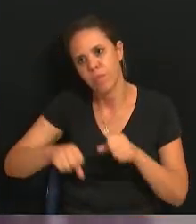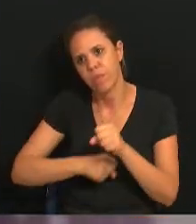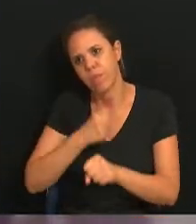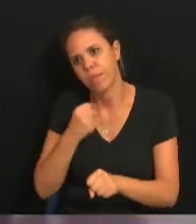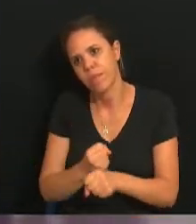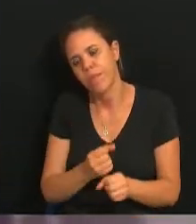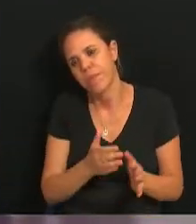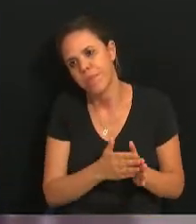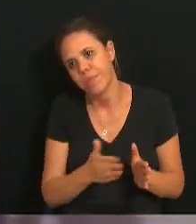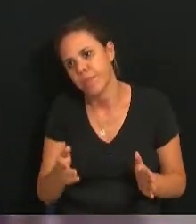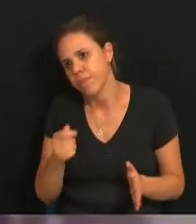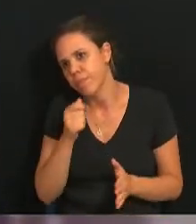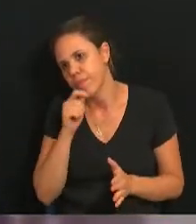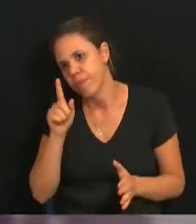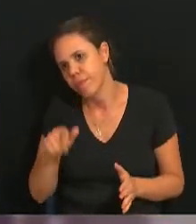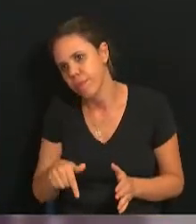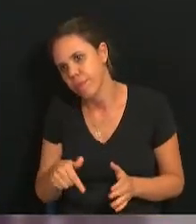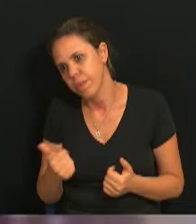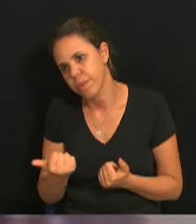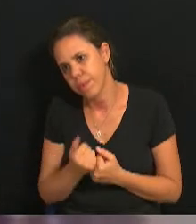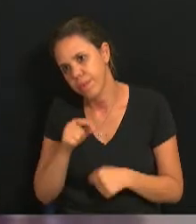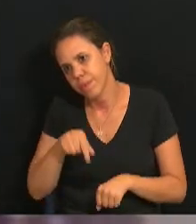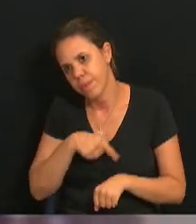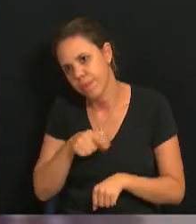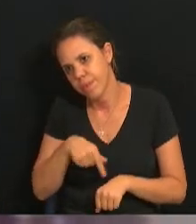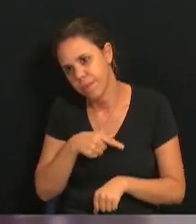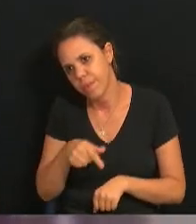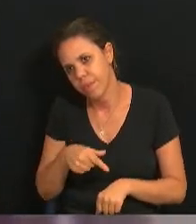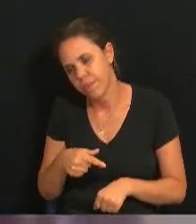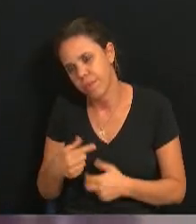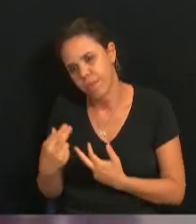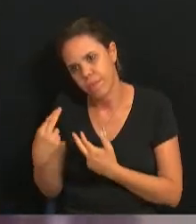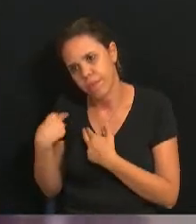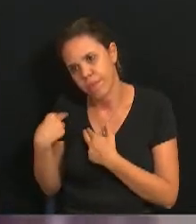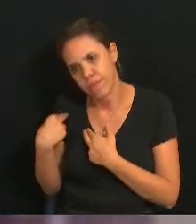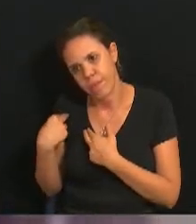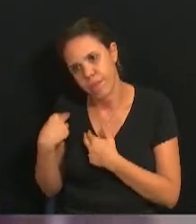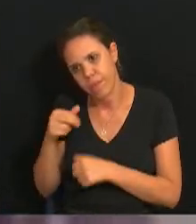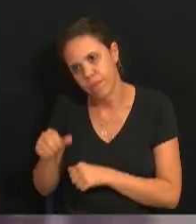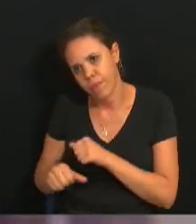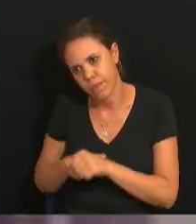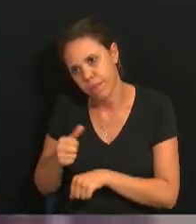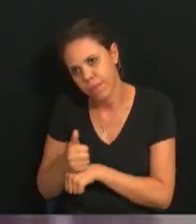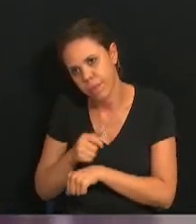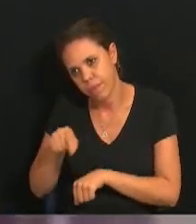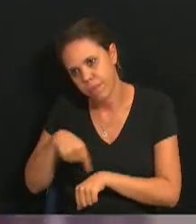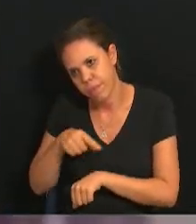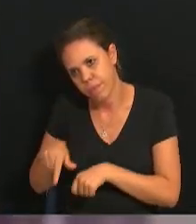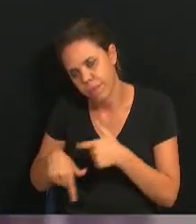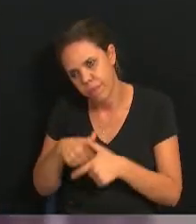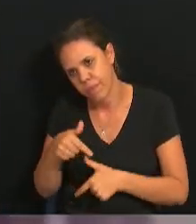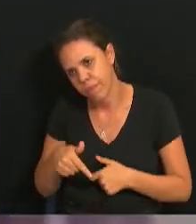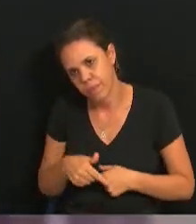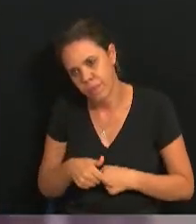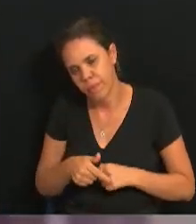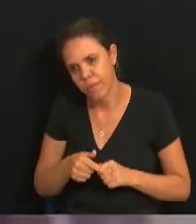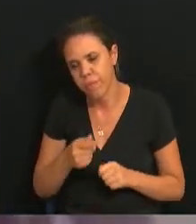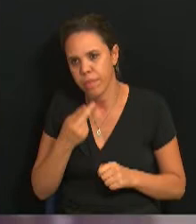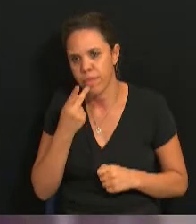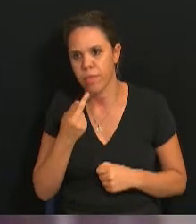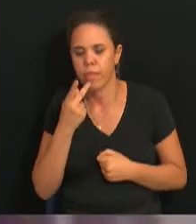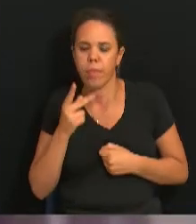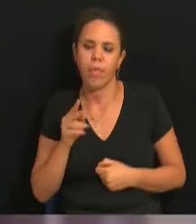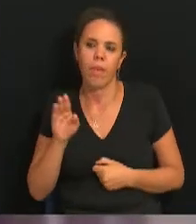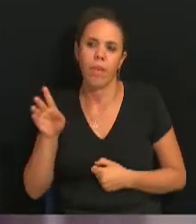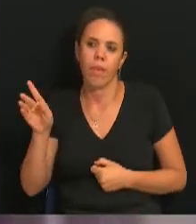mas ainda assim ele fica com aquela jornada sem atribuição, sem a mudança da jornada, por exemplo, no caso dos PEBs 1